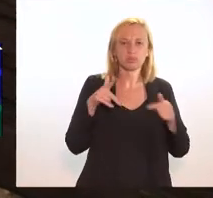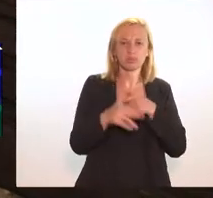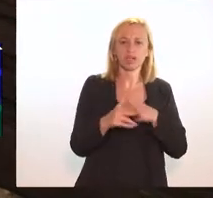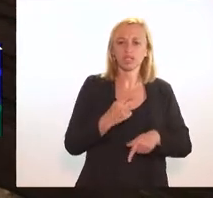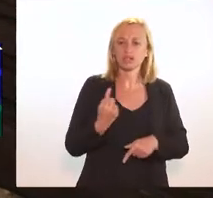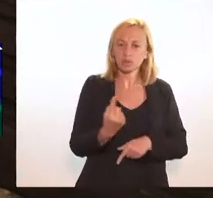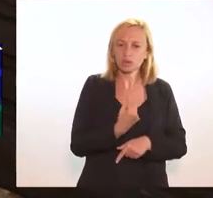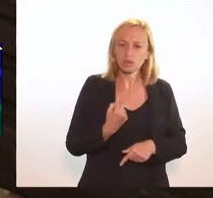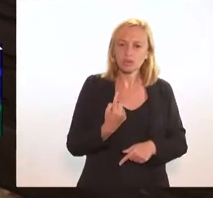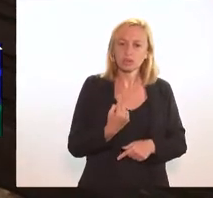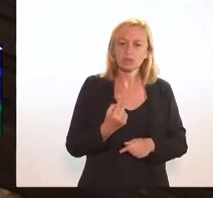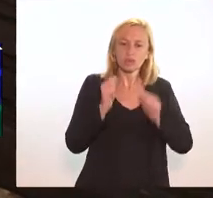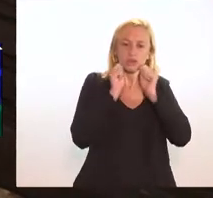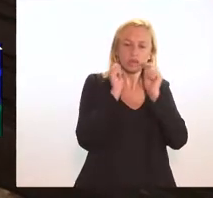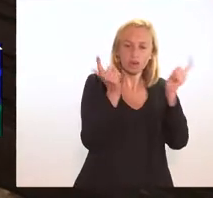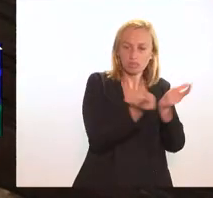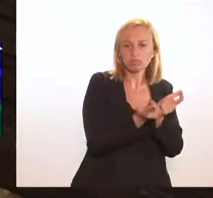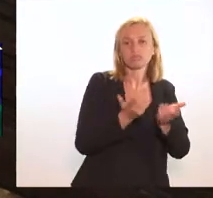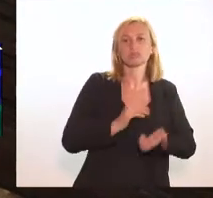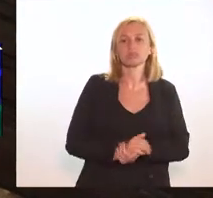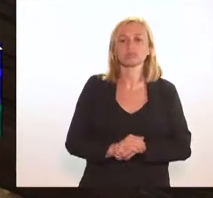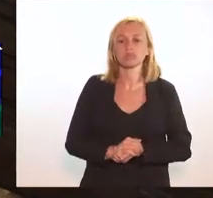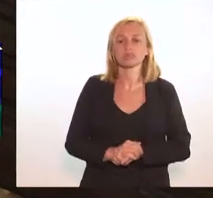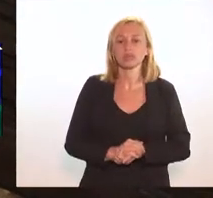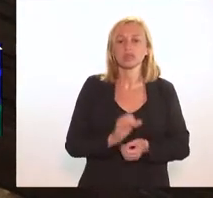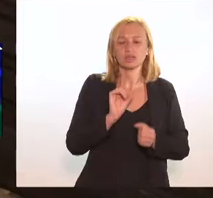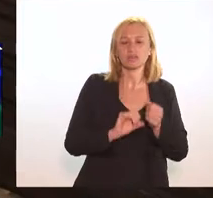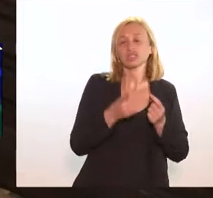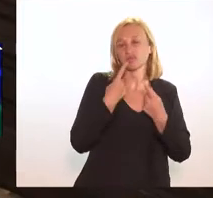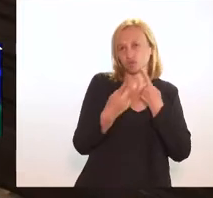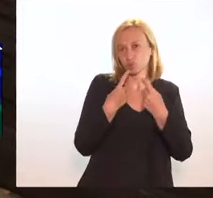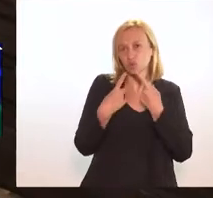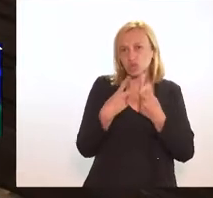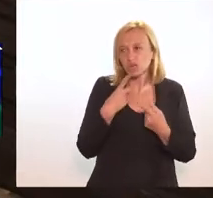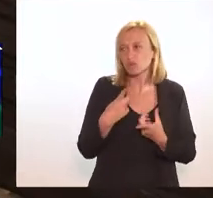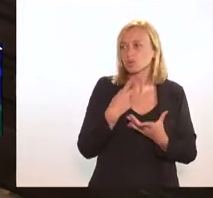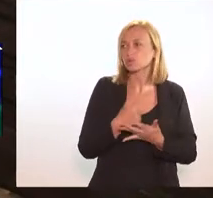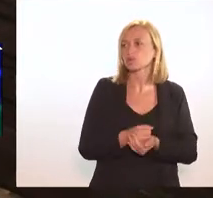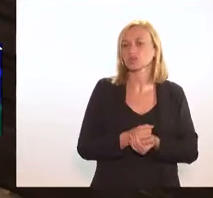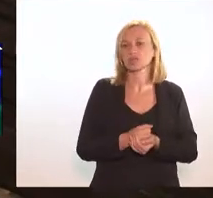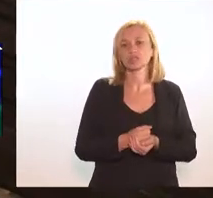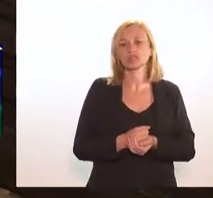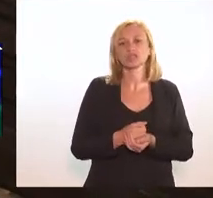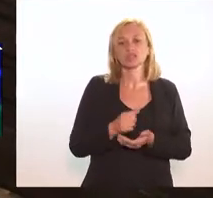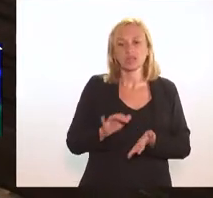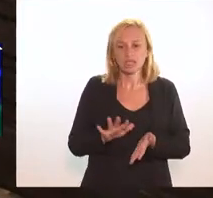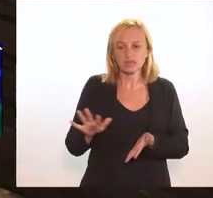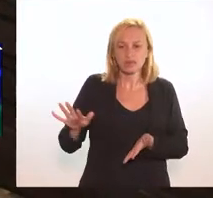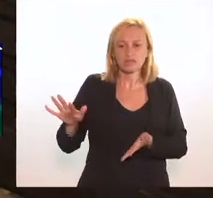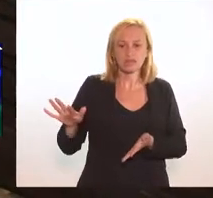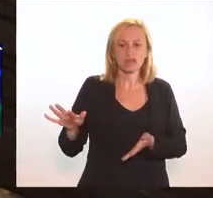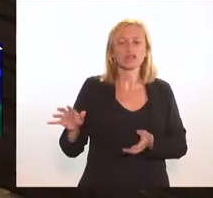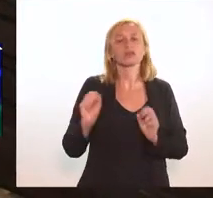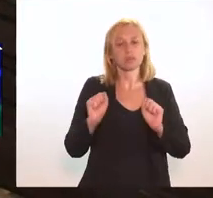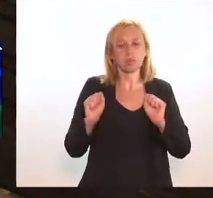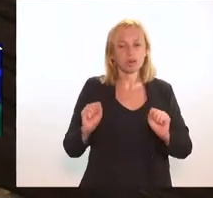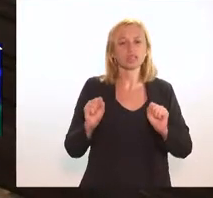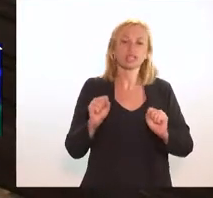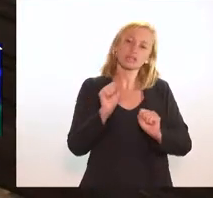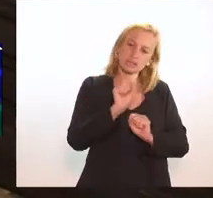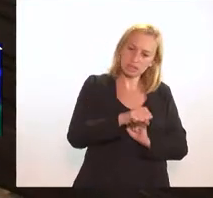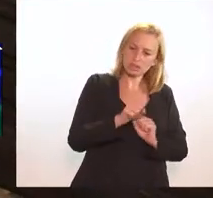aqui, enquanto Assembleia Legislativa, de fazer um debate, de colocar as comunidades que poderiam